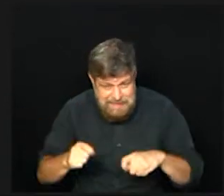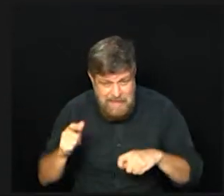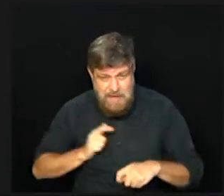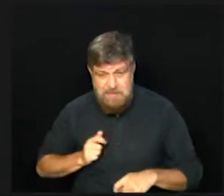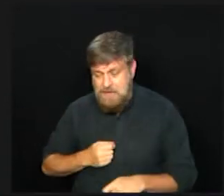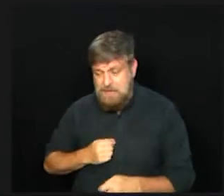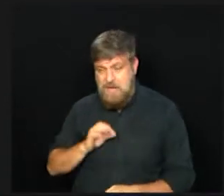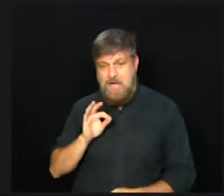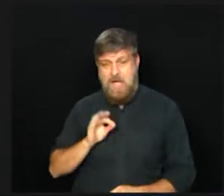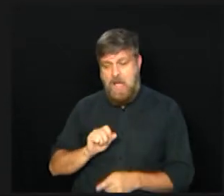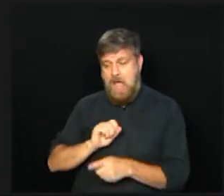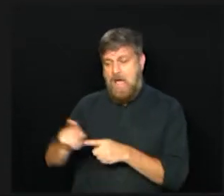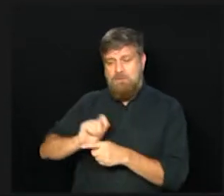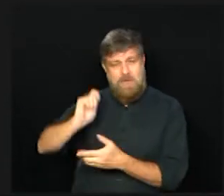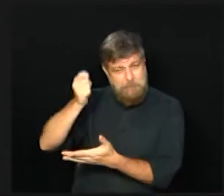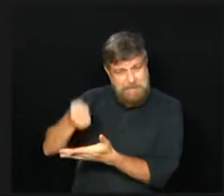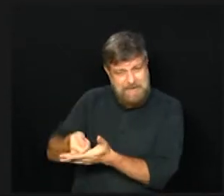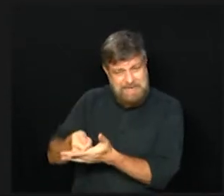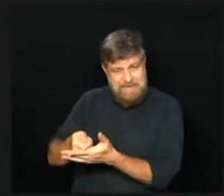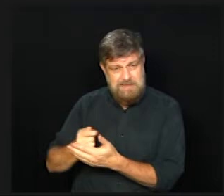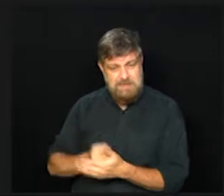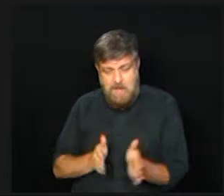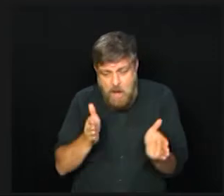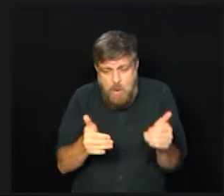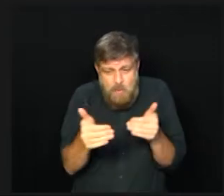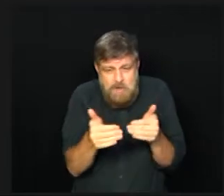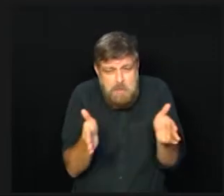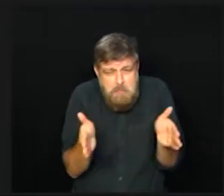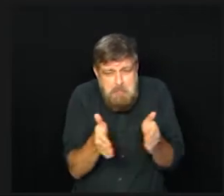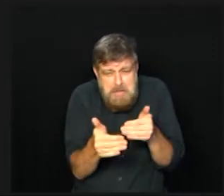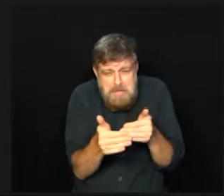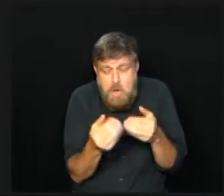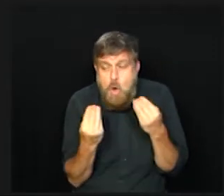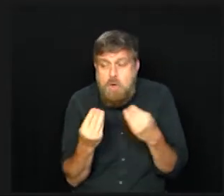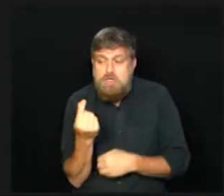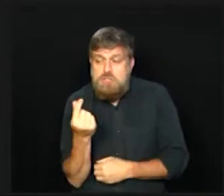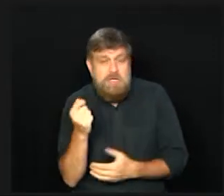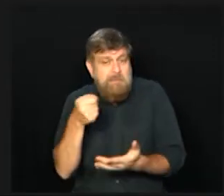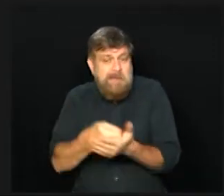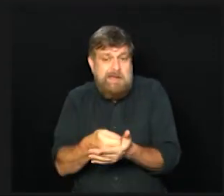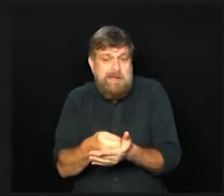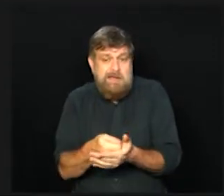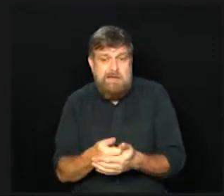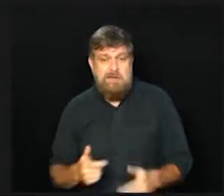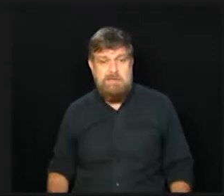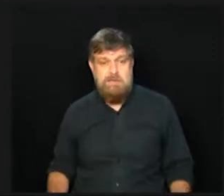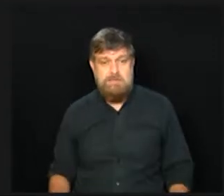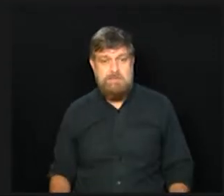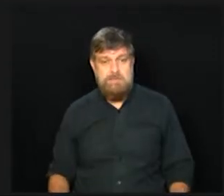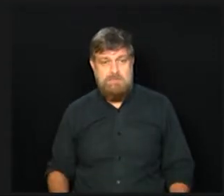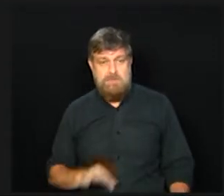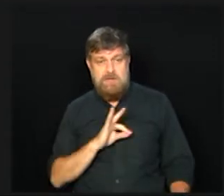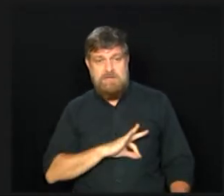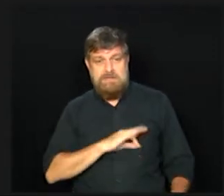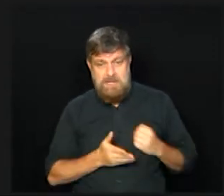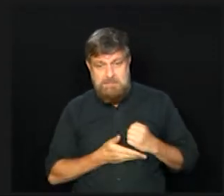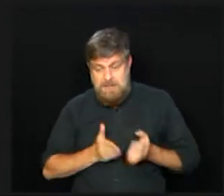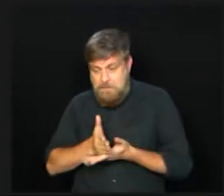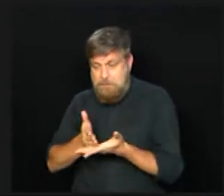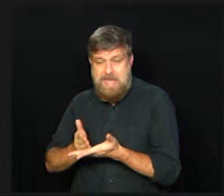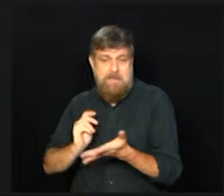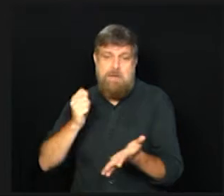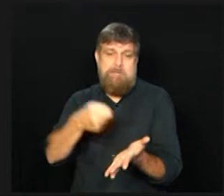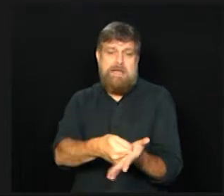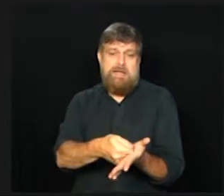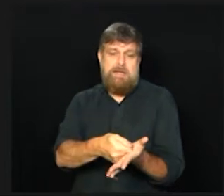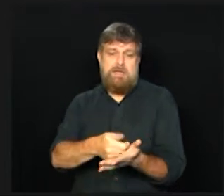pagar um aluguel, que mesmo que seja um quartinho, entendeu? Ela não vai pagar menos que meio salário mínimo. Então, é uma situação